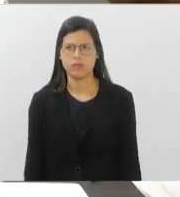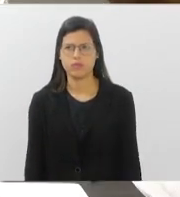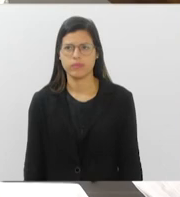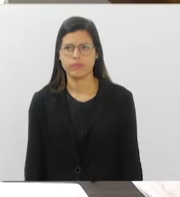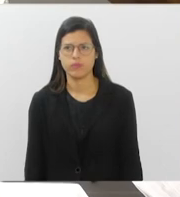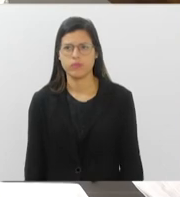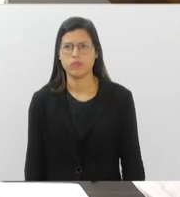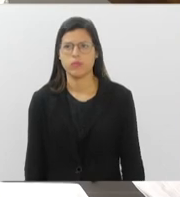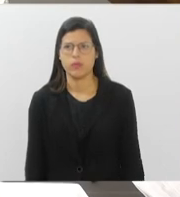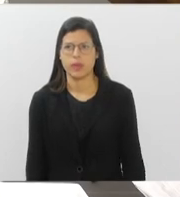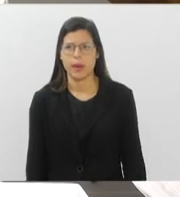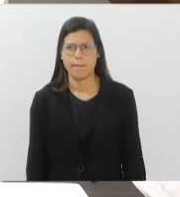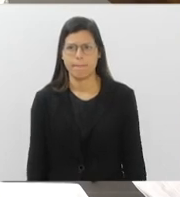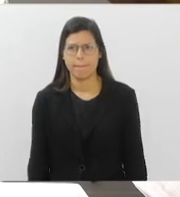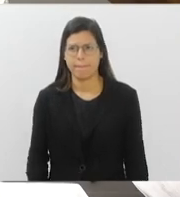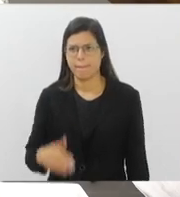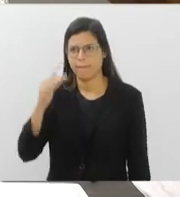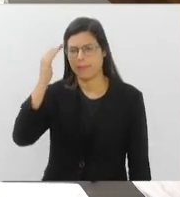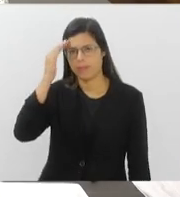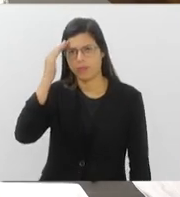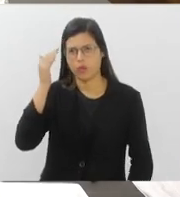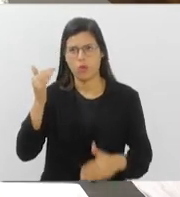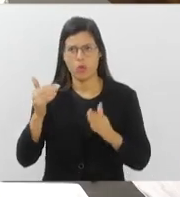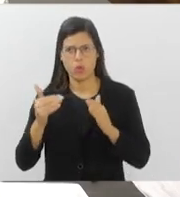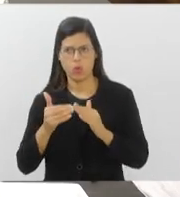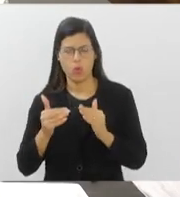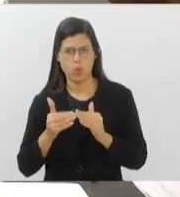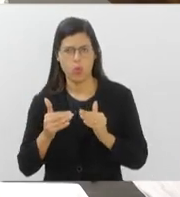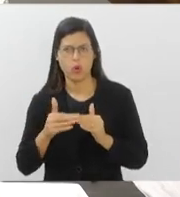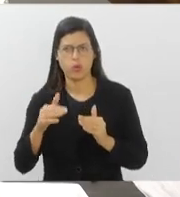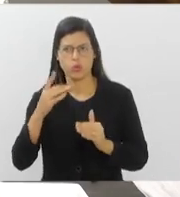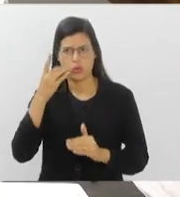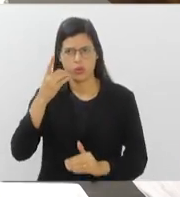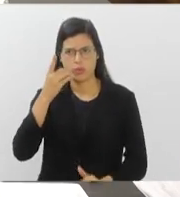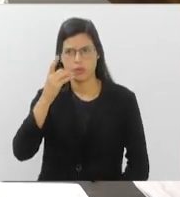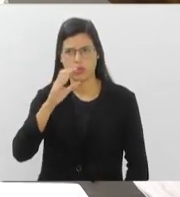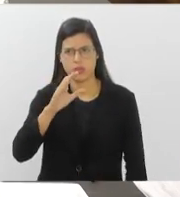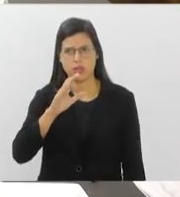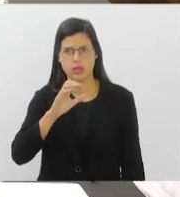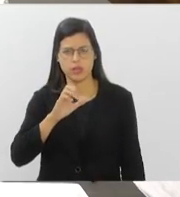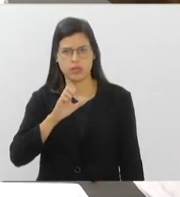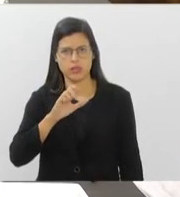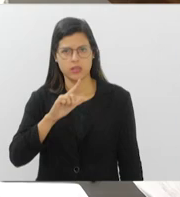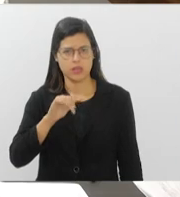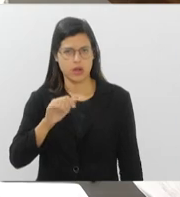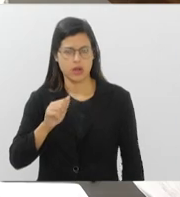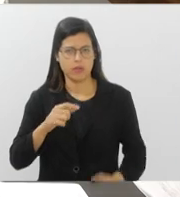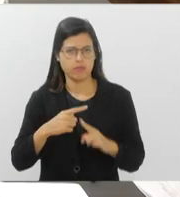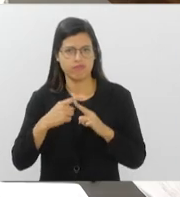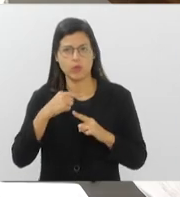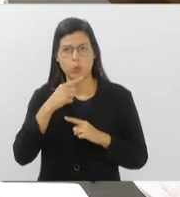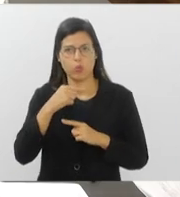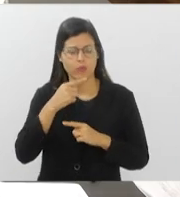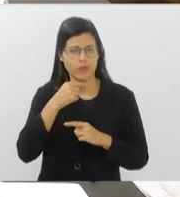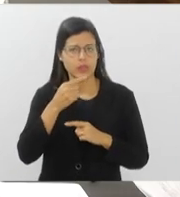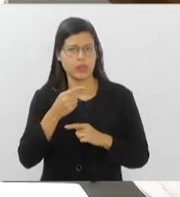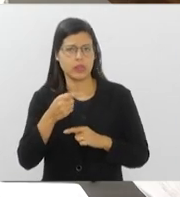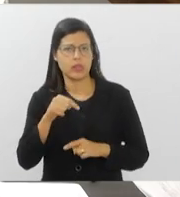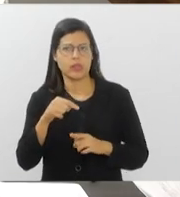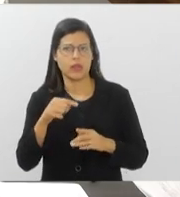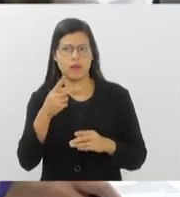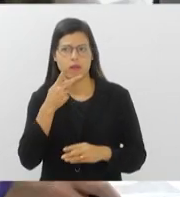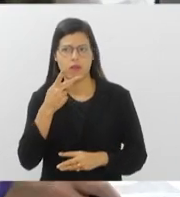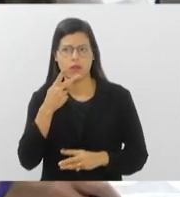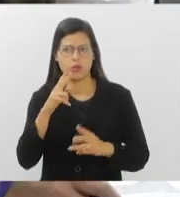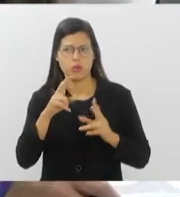Mas gera eu entendo. Dúvida. Eu entendo e eu concordo com a observação da deputada Célia, porque acaba gerando dúvida, principalmente porque está falando da matéria, né?